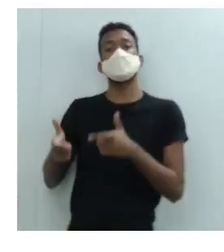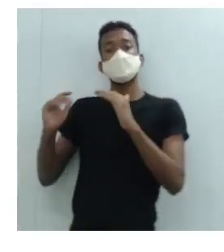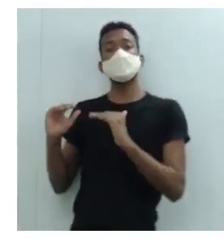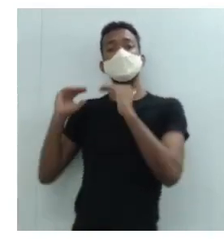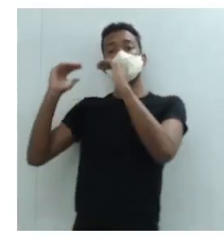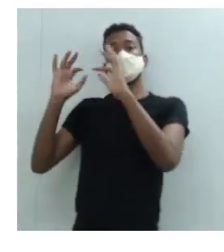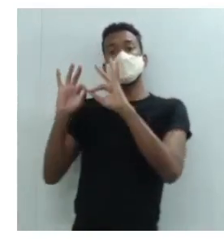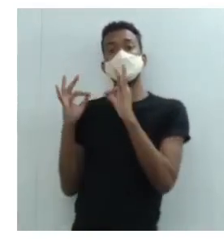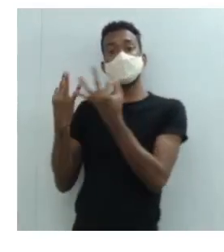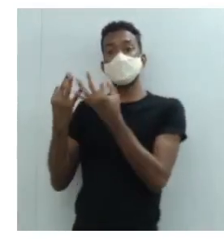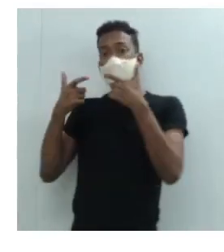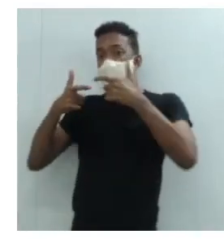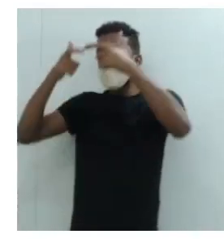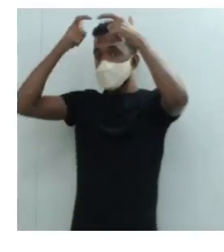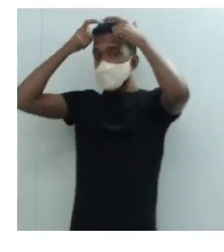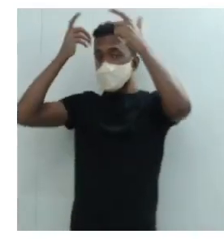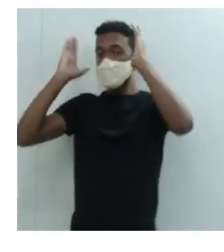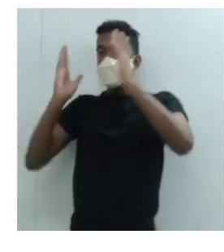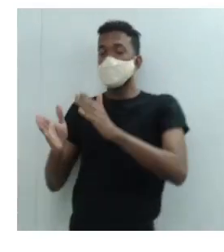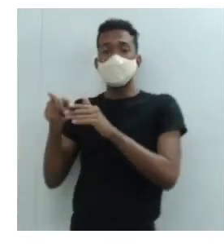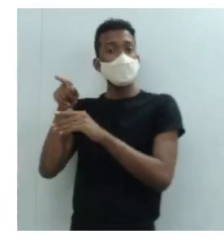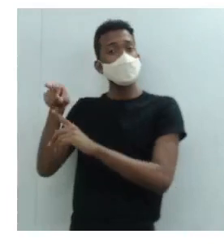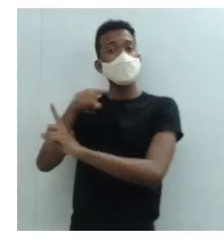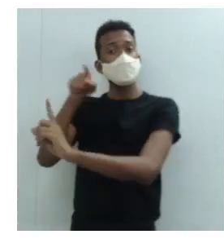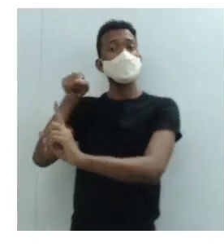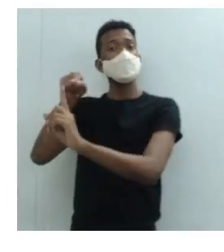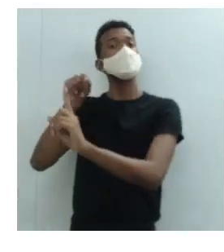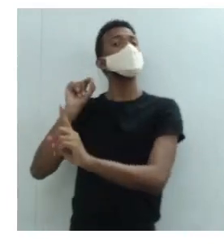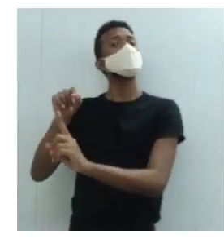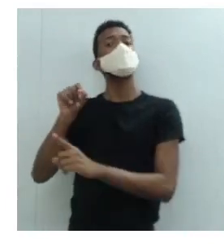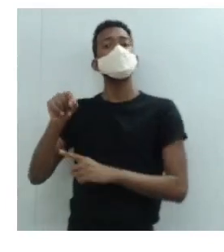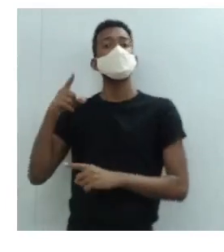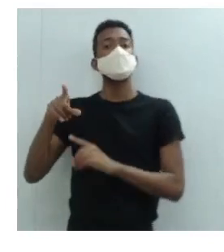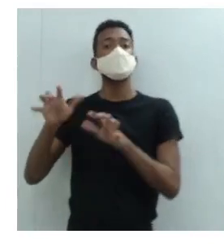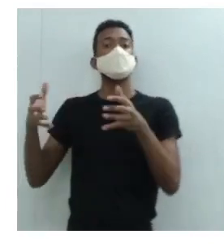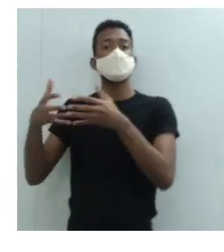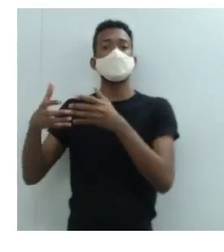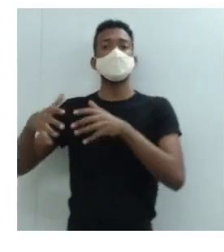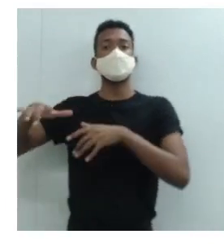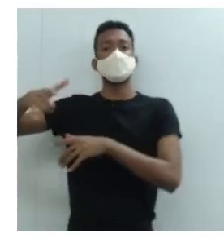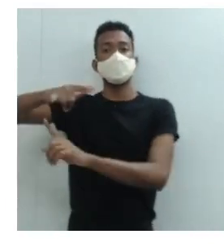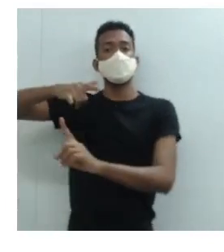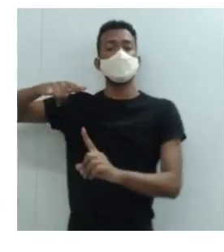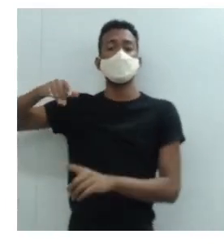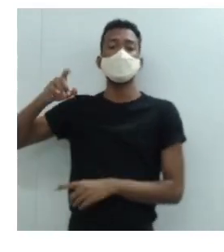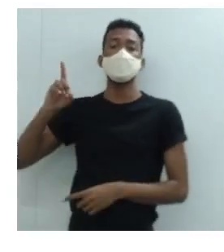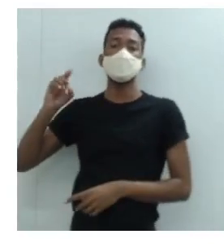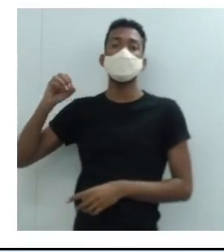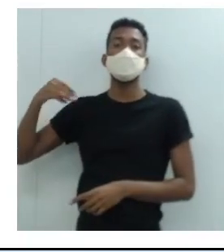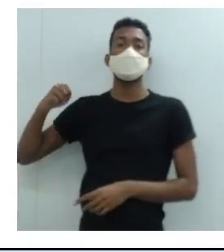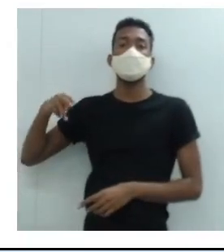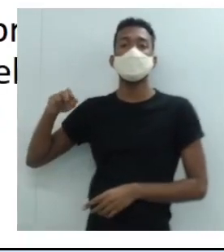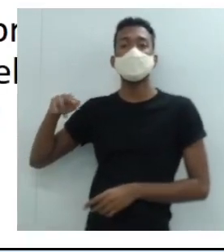atendia objetivamente o que? Aos grupos dominantes. Então,